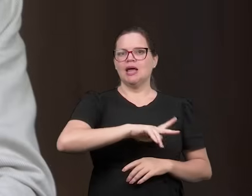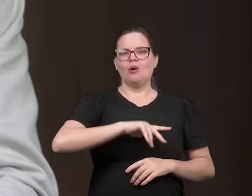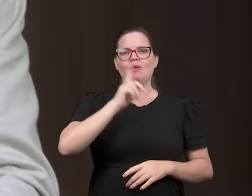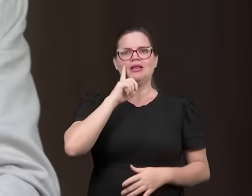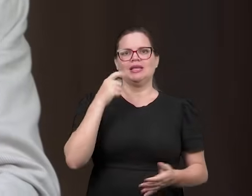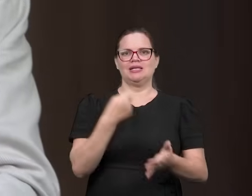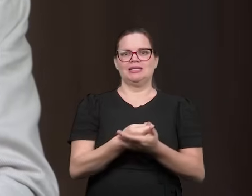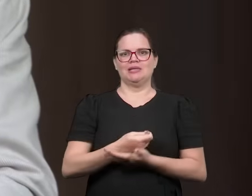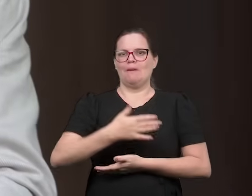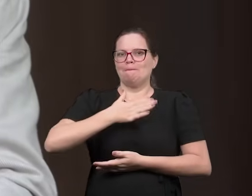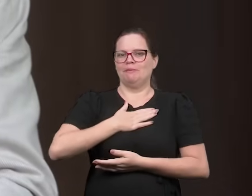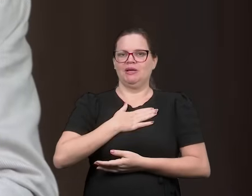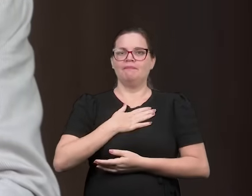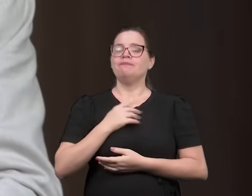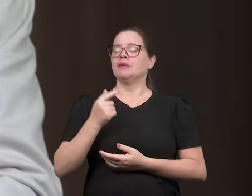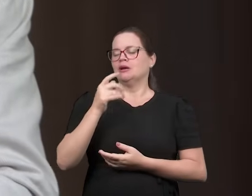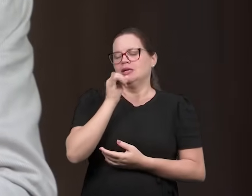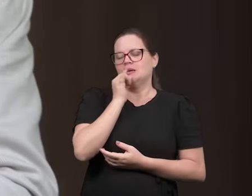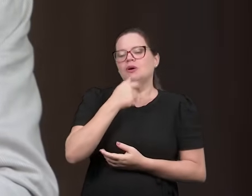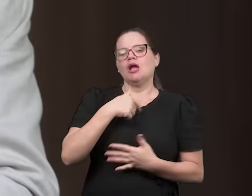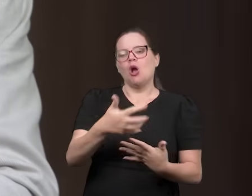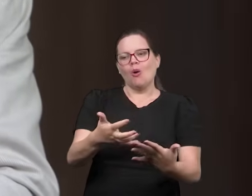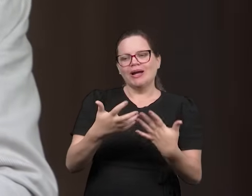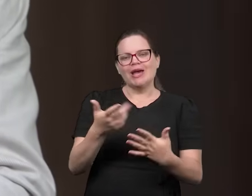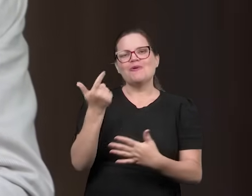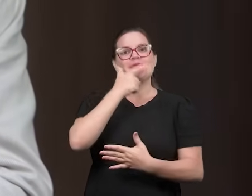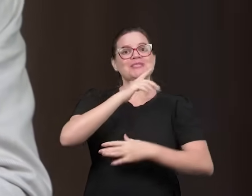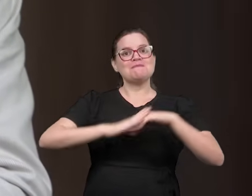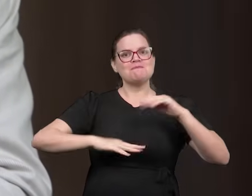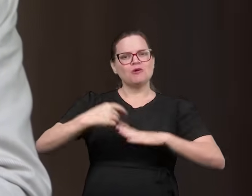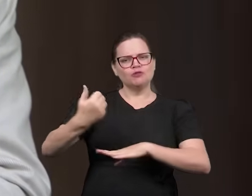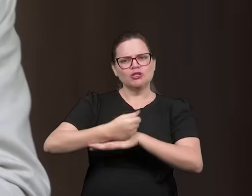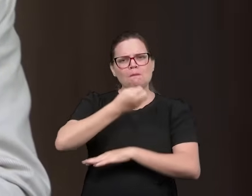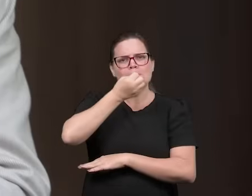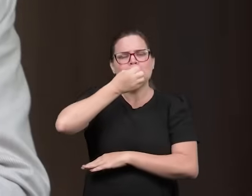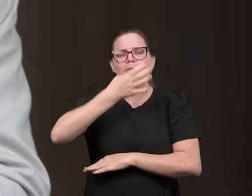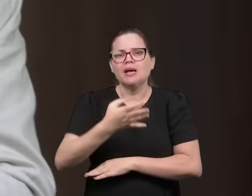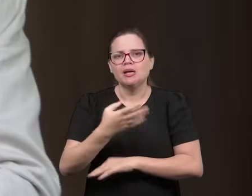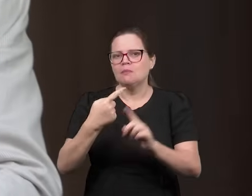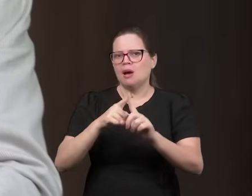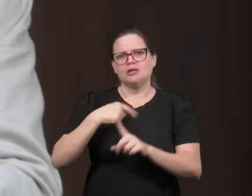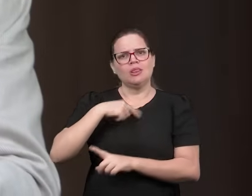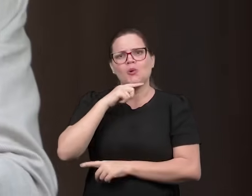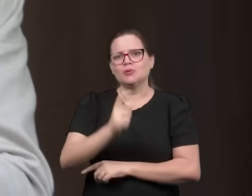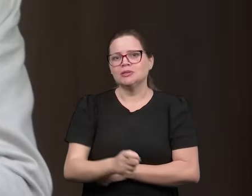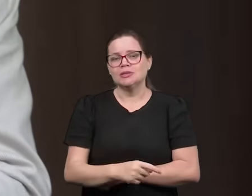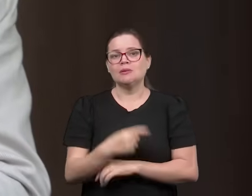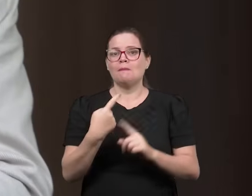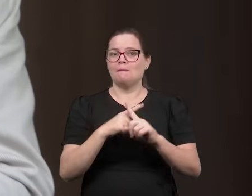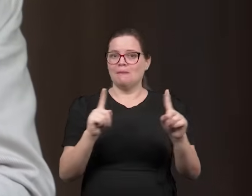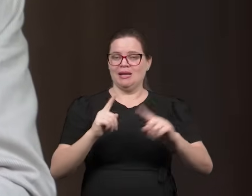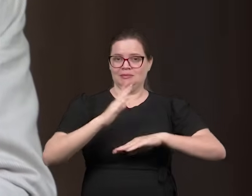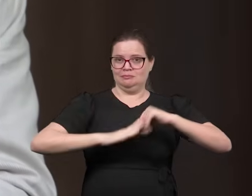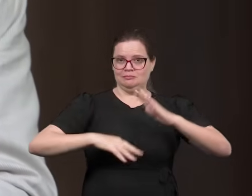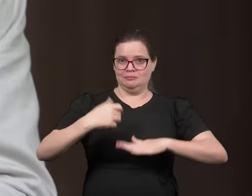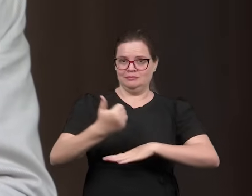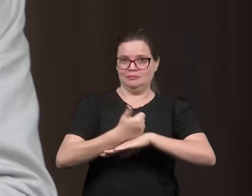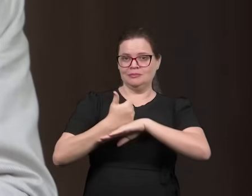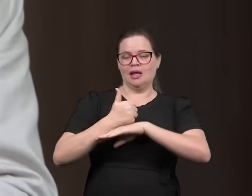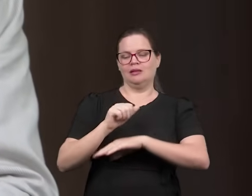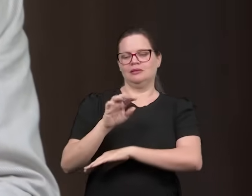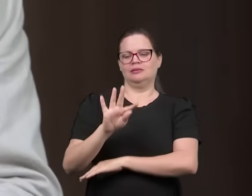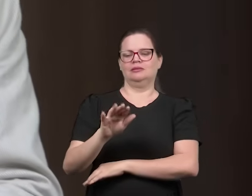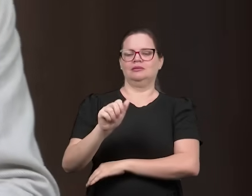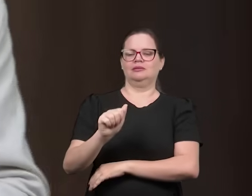sou. Você não escolhe, porque o talento são dons naturais. Que Deus dá ao homem. E aí eu acho que é um ponto